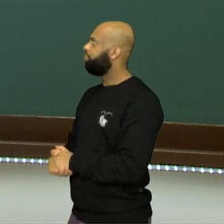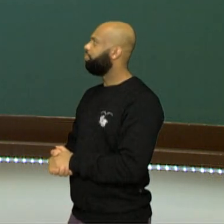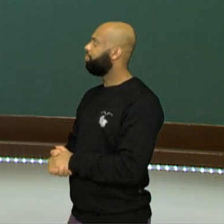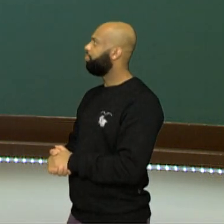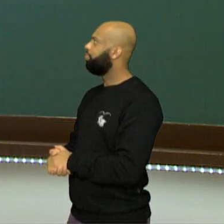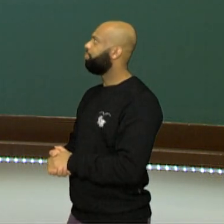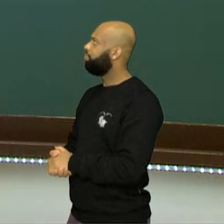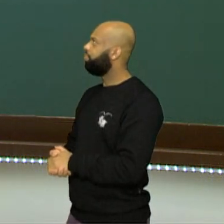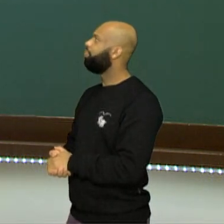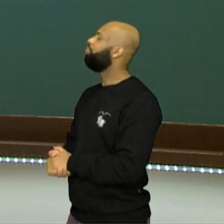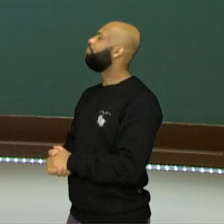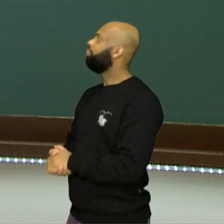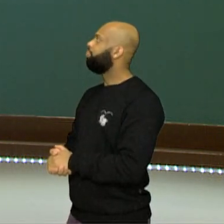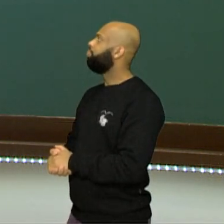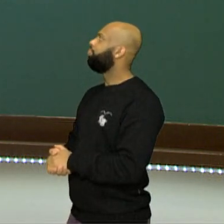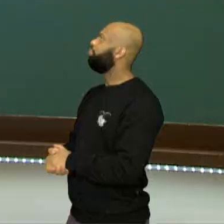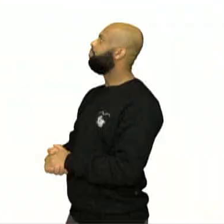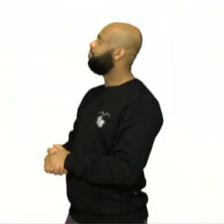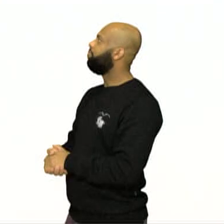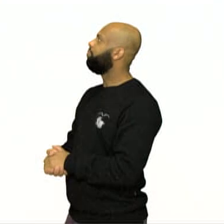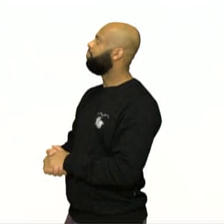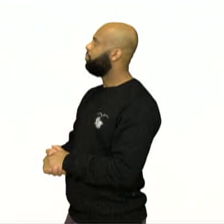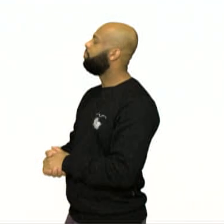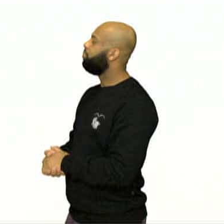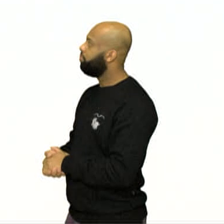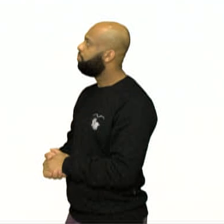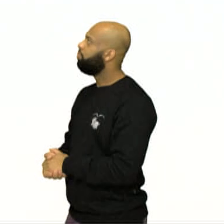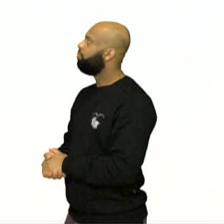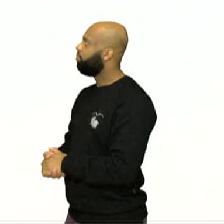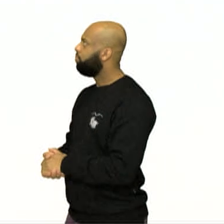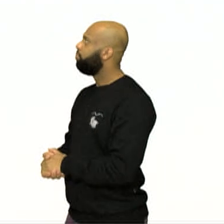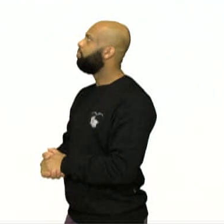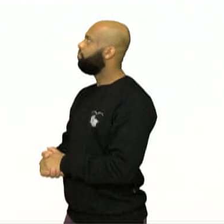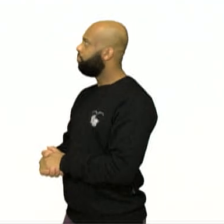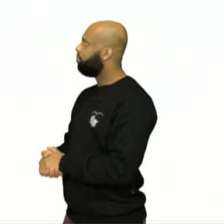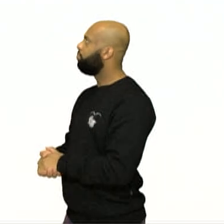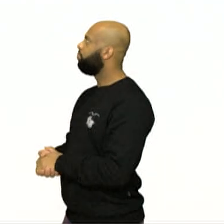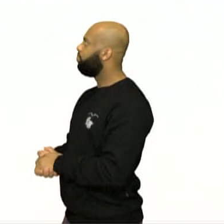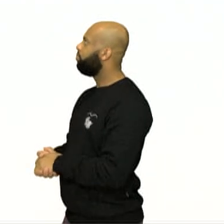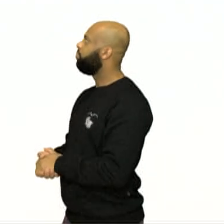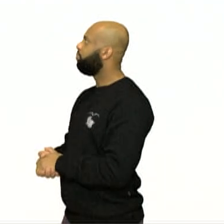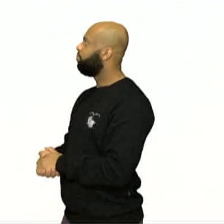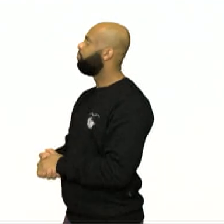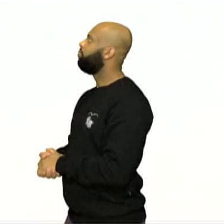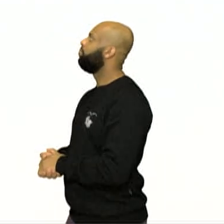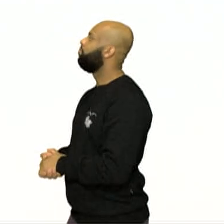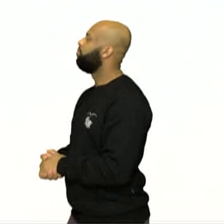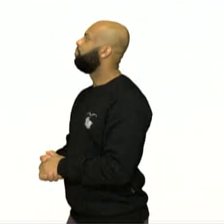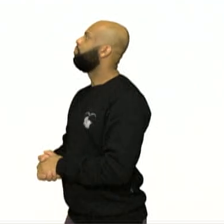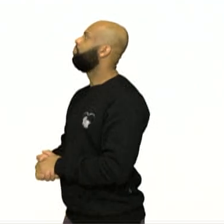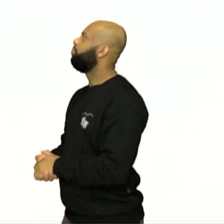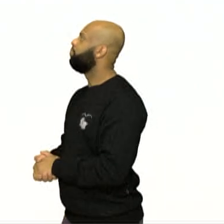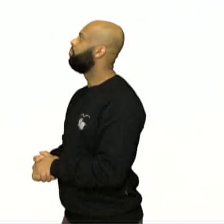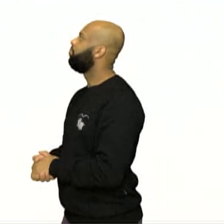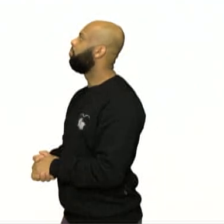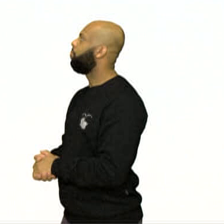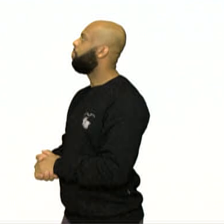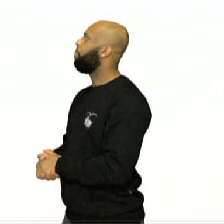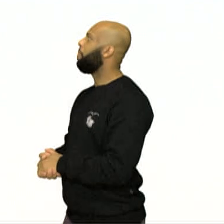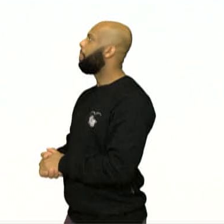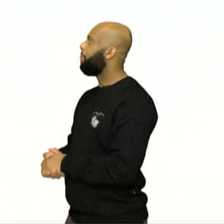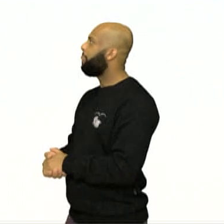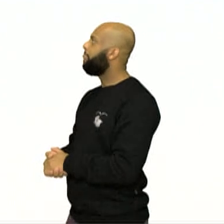are lots of winter sports. The most popular are skating and ice hockey. Many families